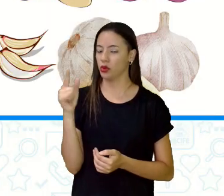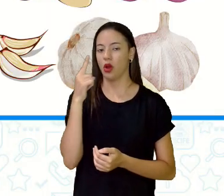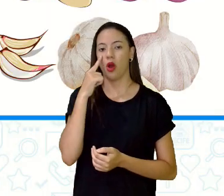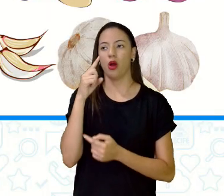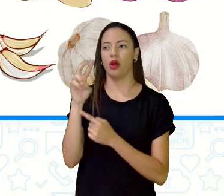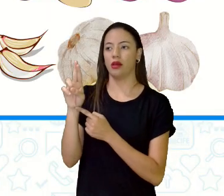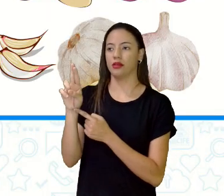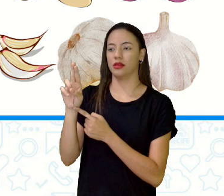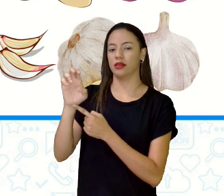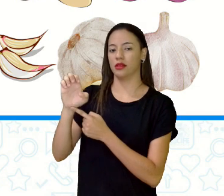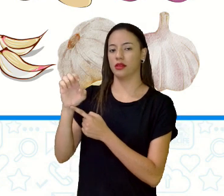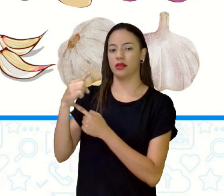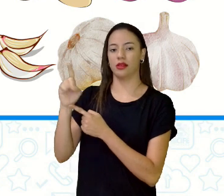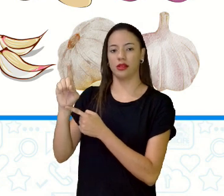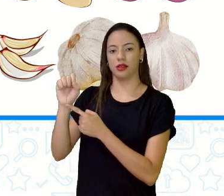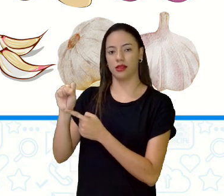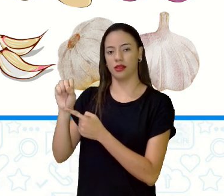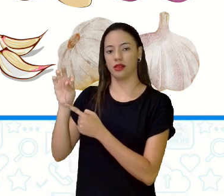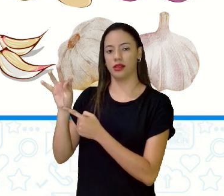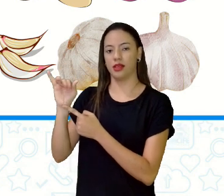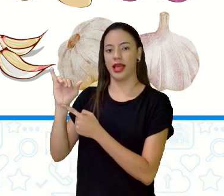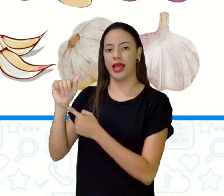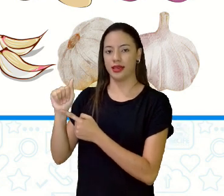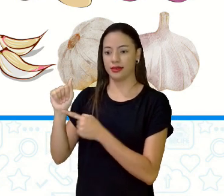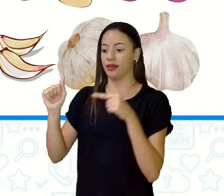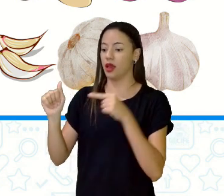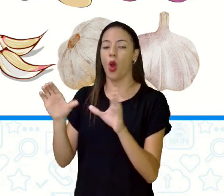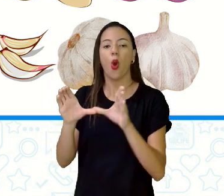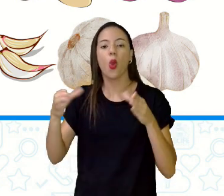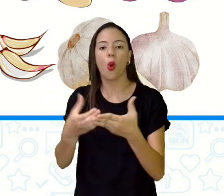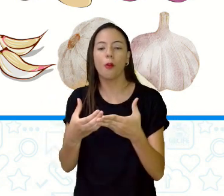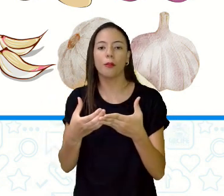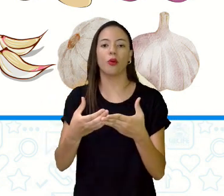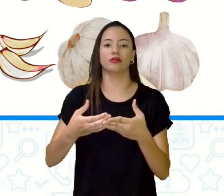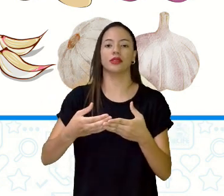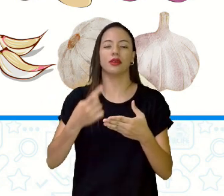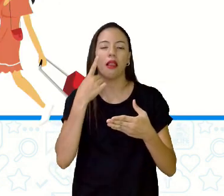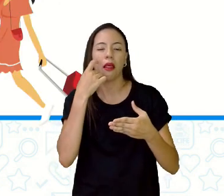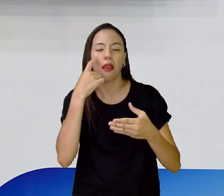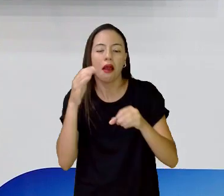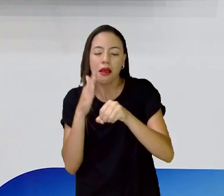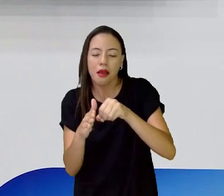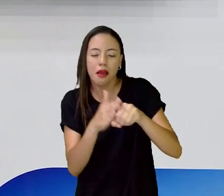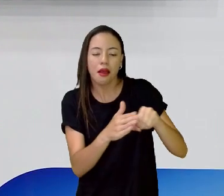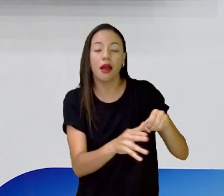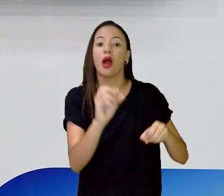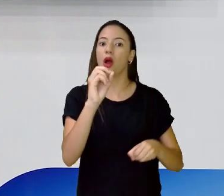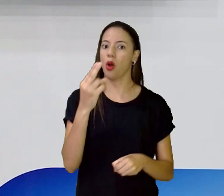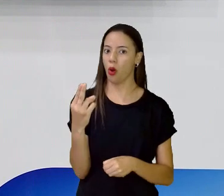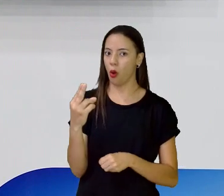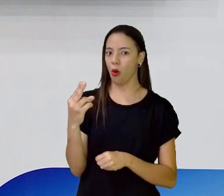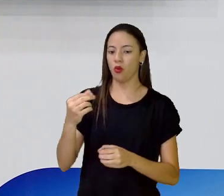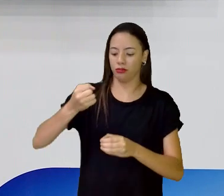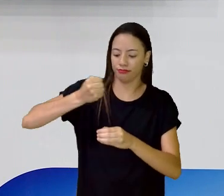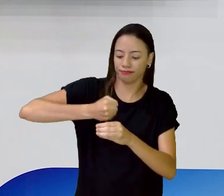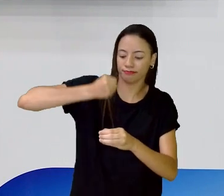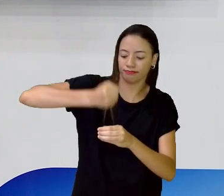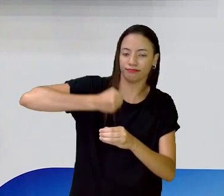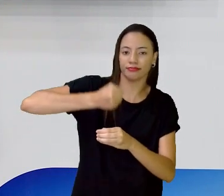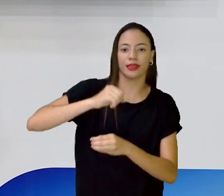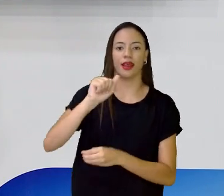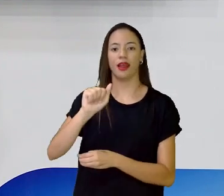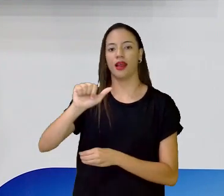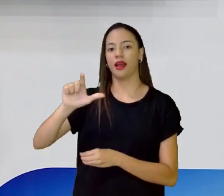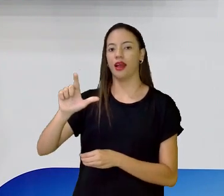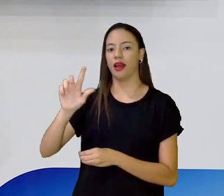Réstia. Réstia é um conjunto de cebolas ou de alhos. Olha que interessante. Quando a mamãe pedir para você comprar 1 quilo